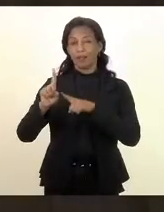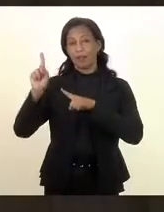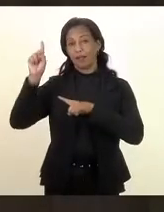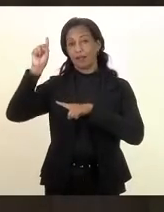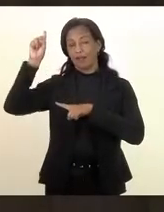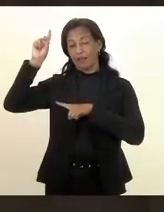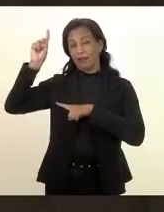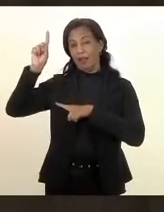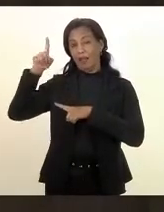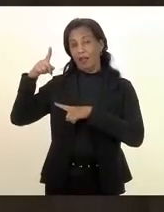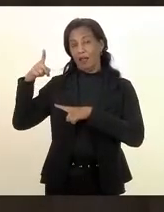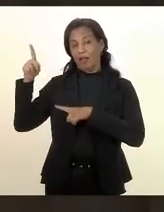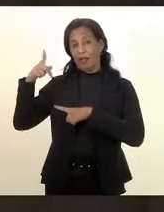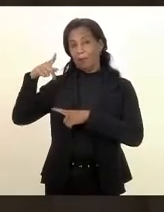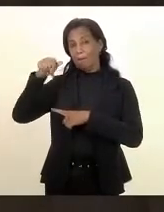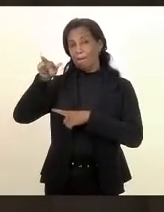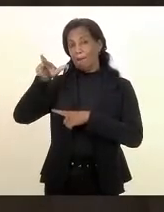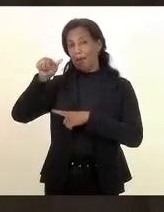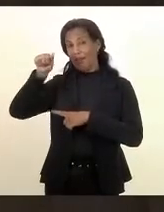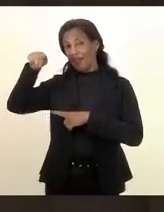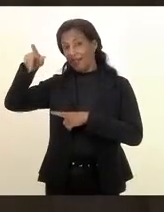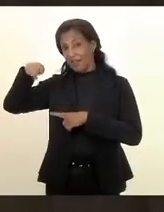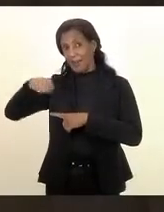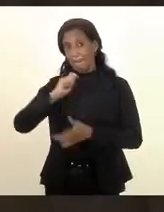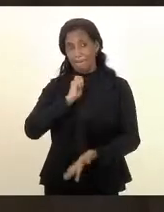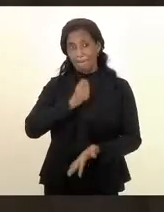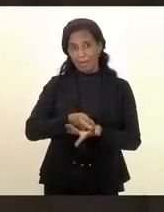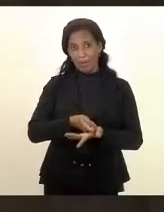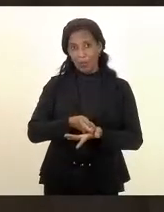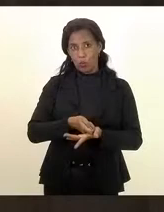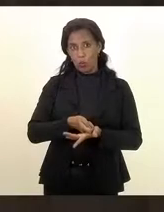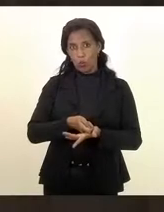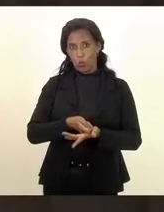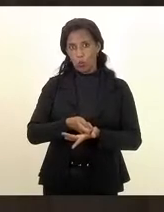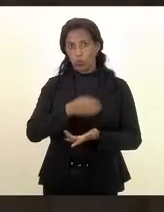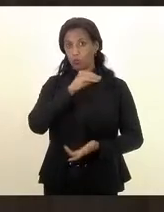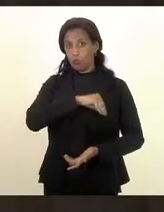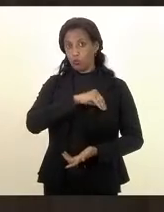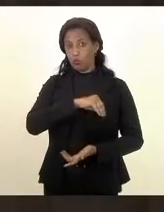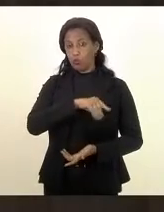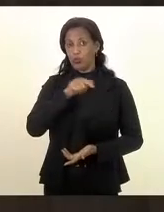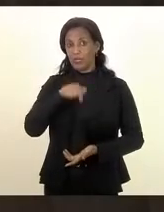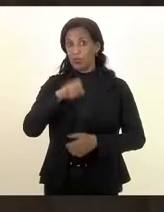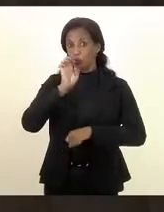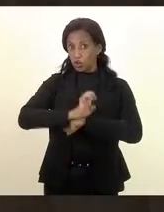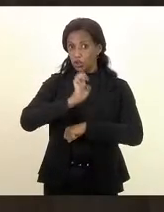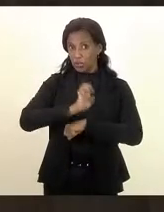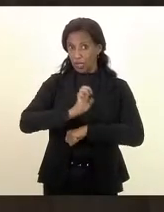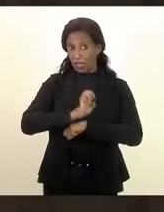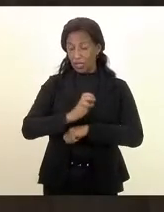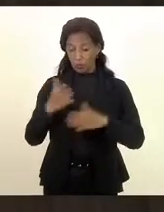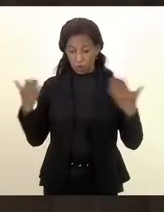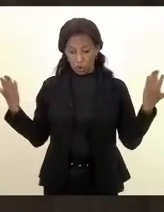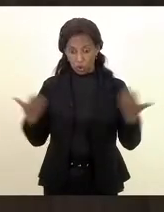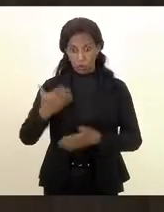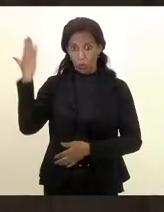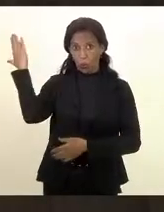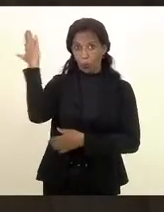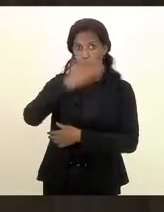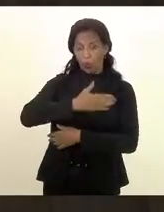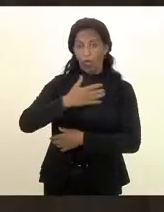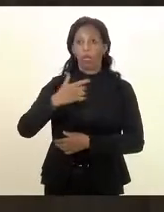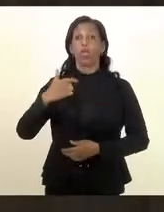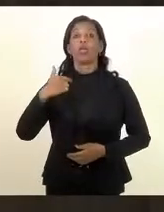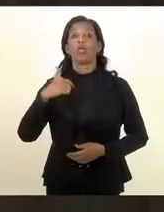pago com verba do nosso estado pagos com verba do nosso estado e hoje com a provável delação dele